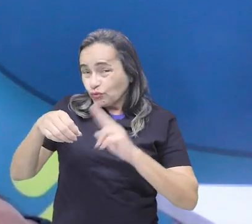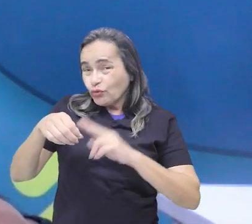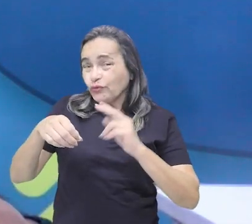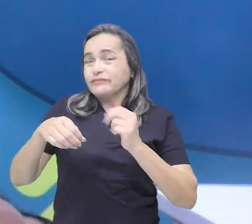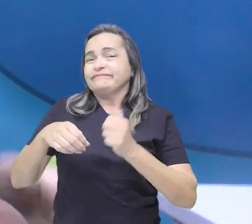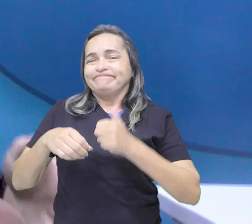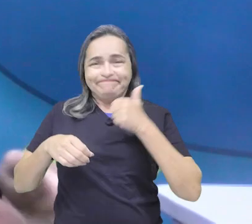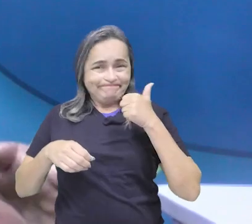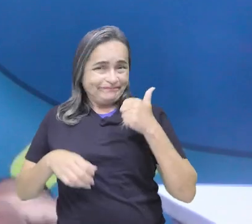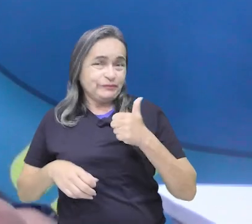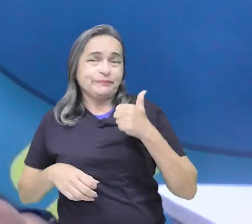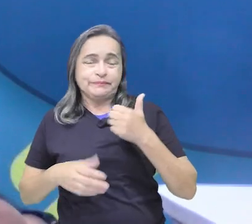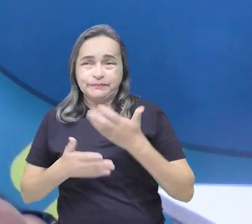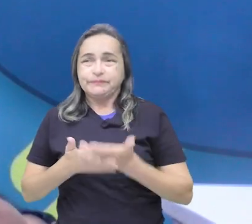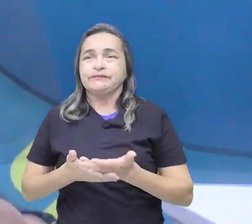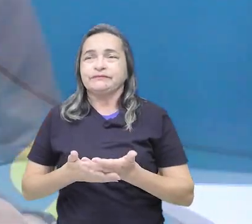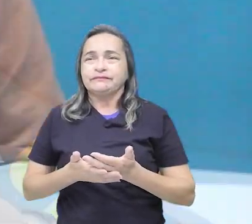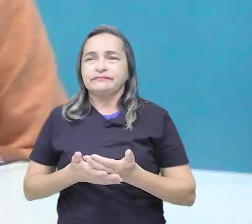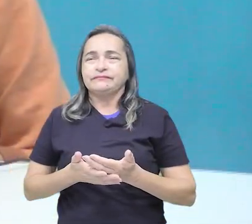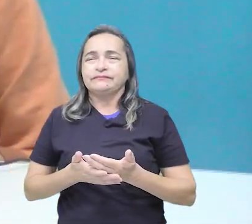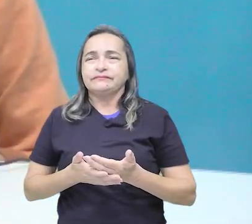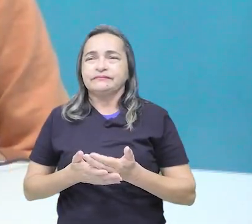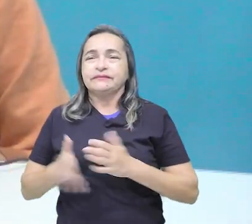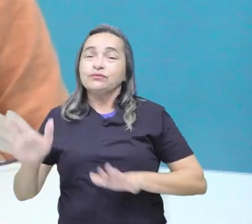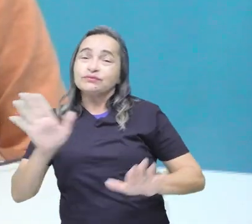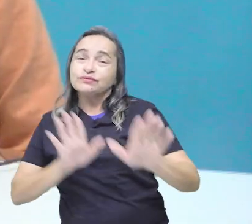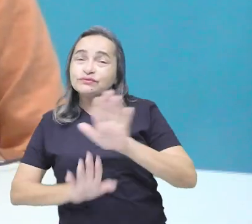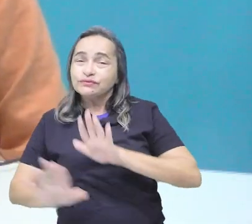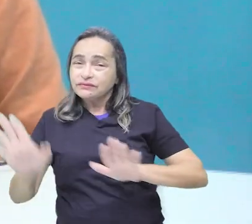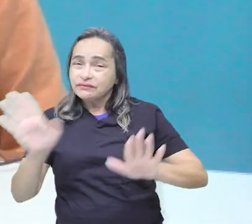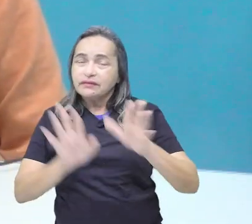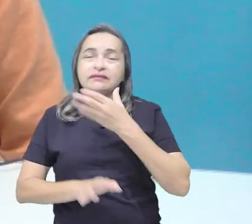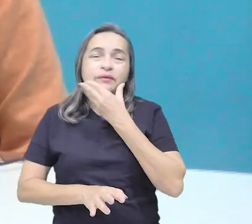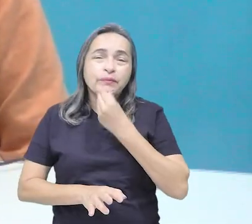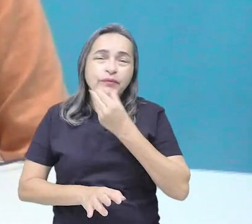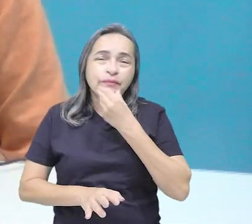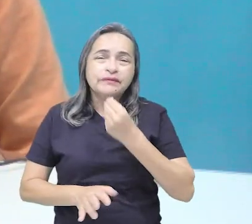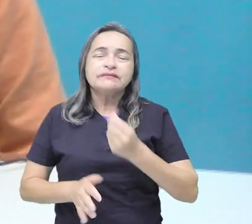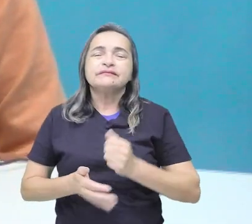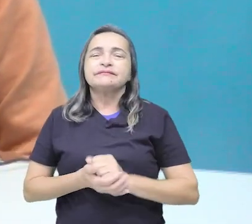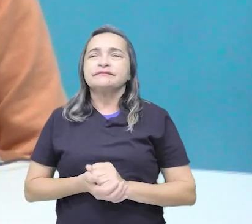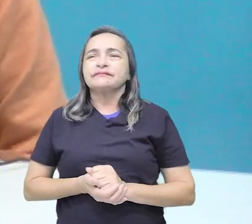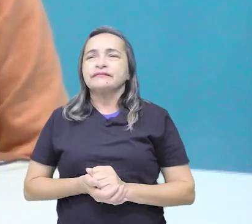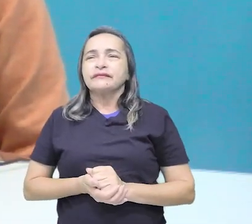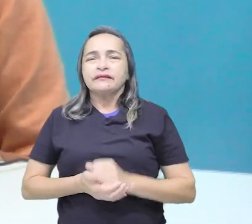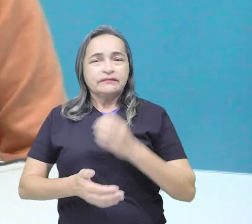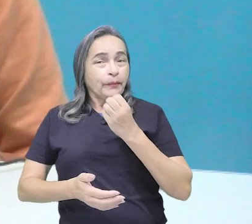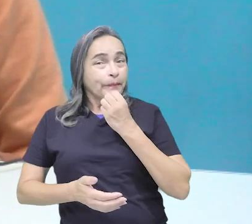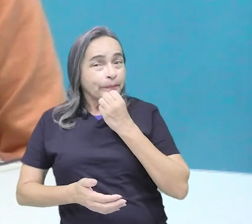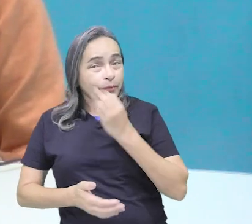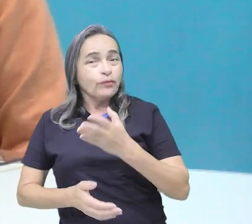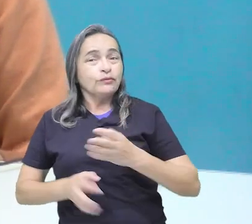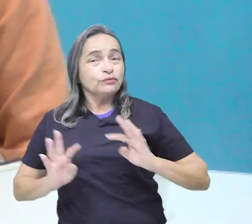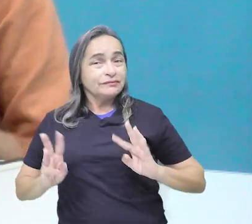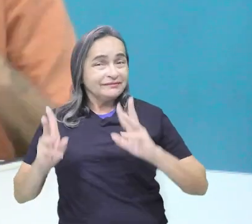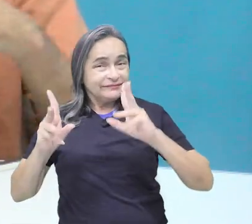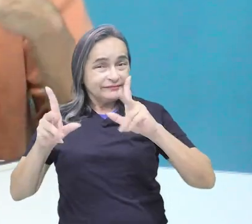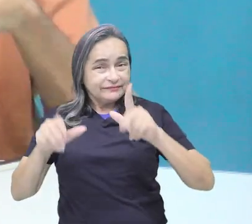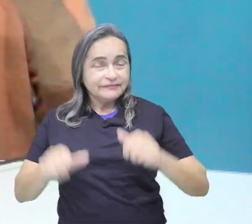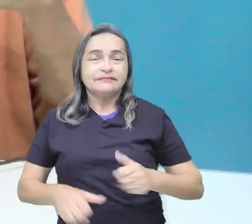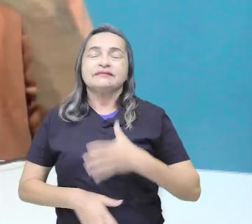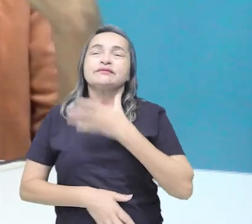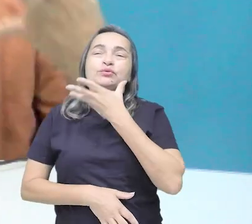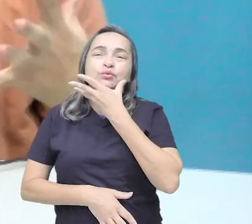se refere a essa rede de cuidados. Ou seja, o ideal seria que os homens, todos os homens,